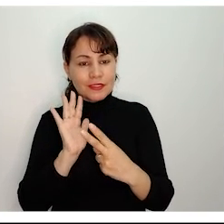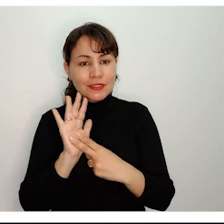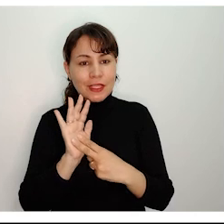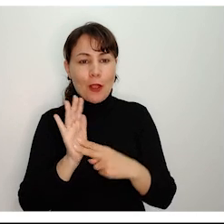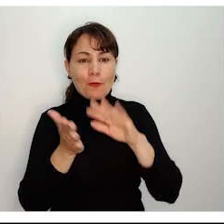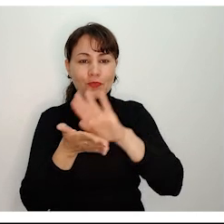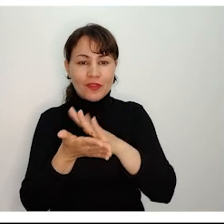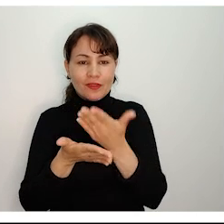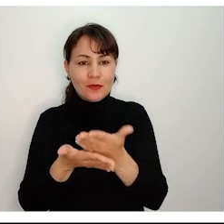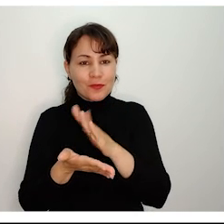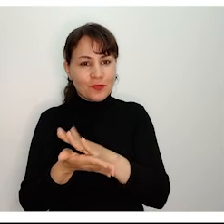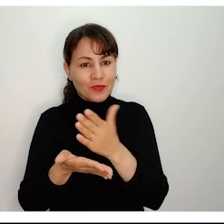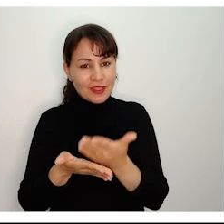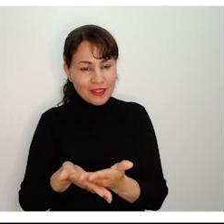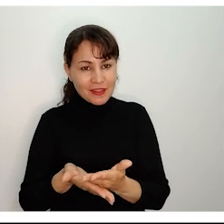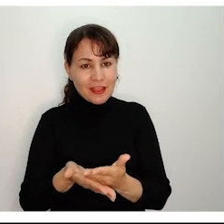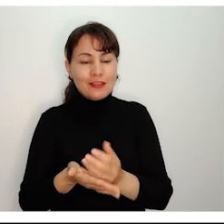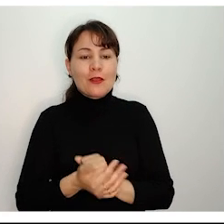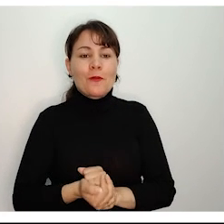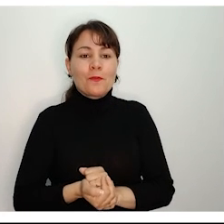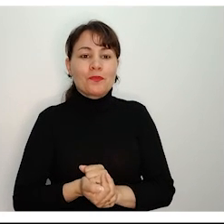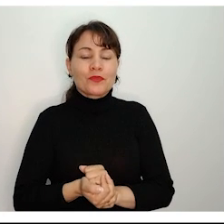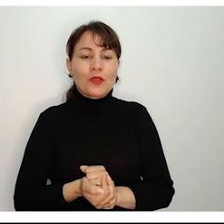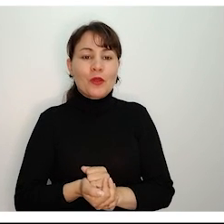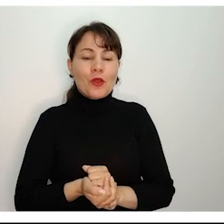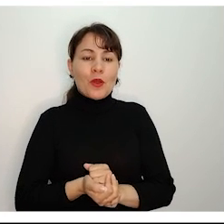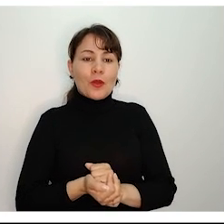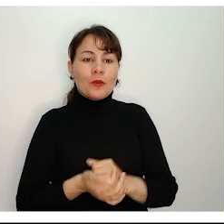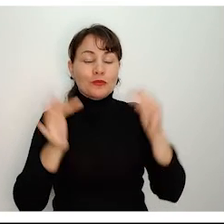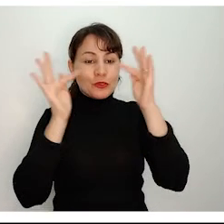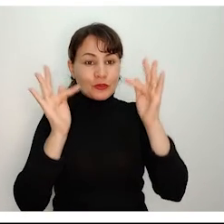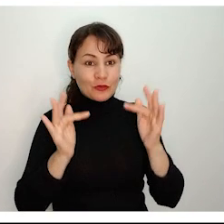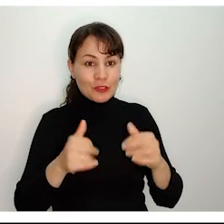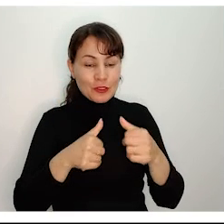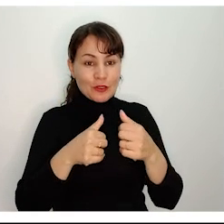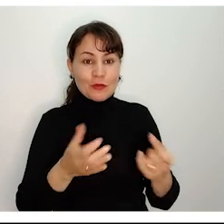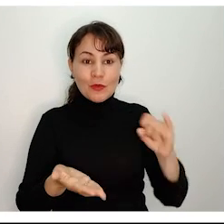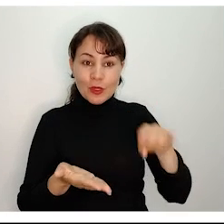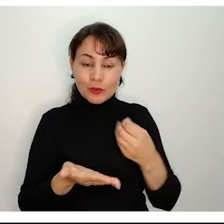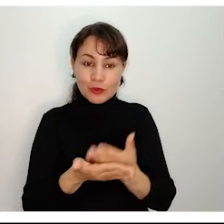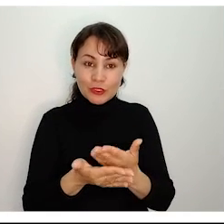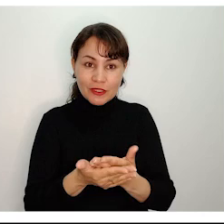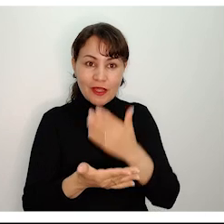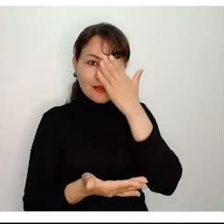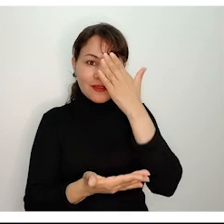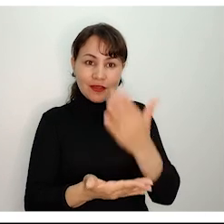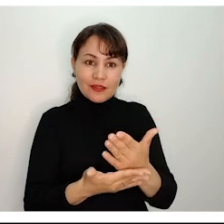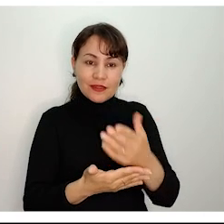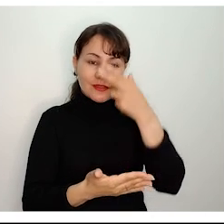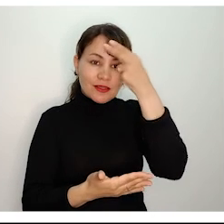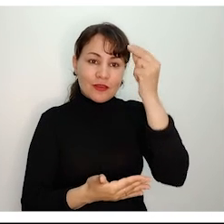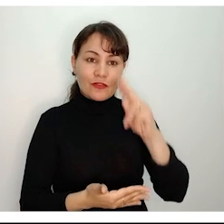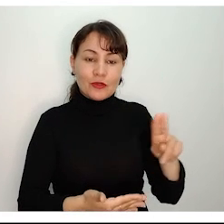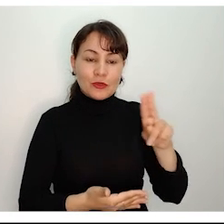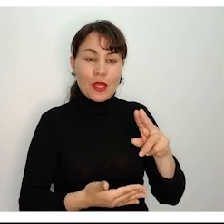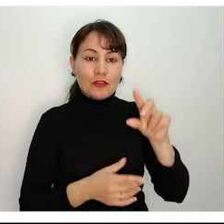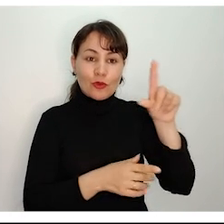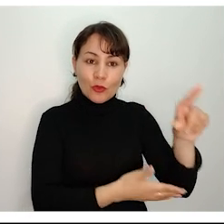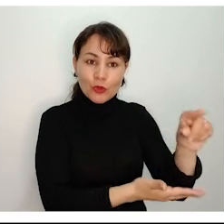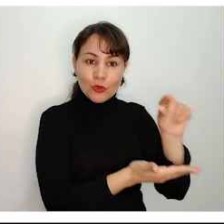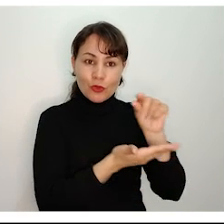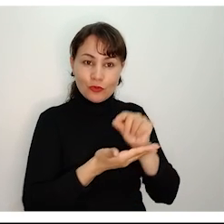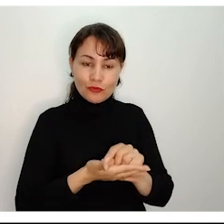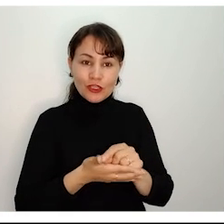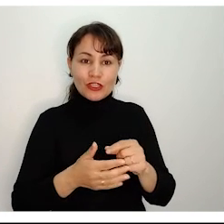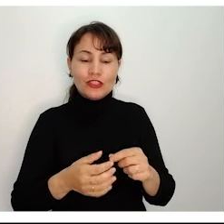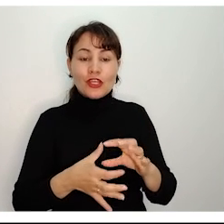a atenção, agradeço a interpretação em Libras. Estou muito feliz por ter tido essa oportunidade, agradeço à